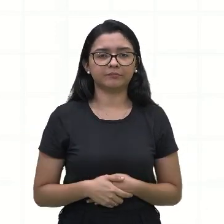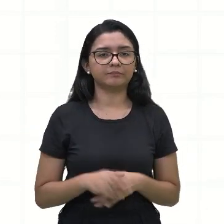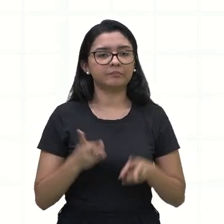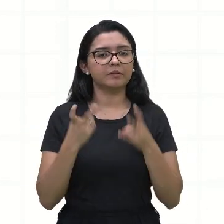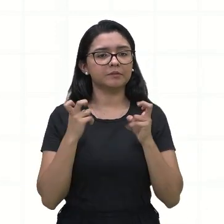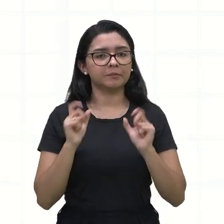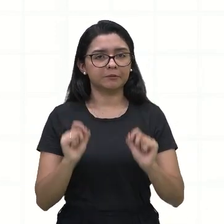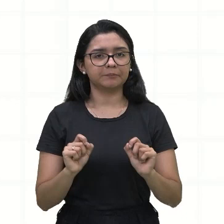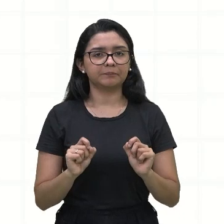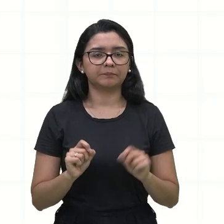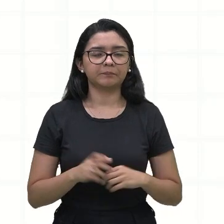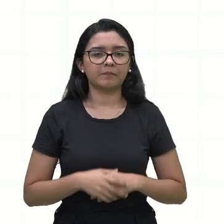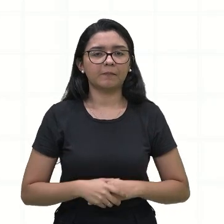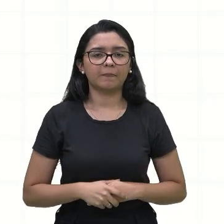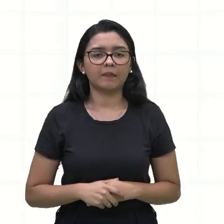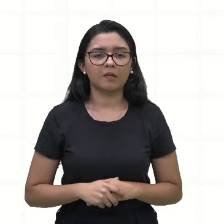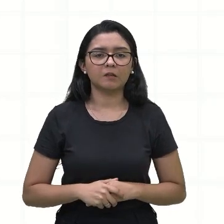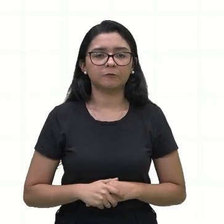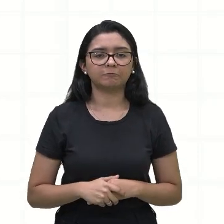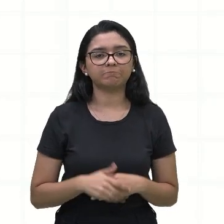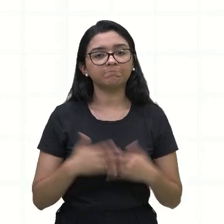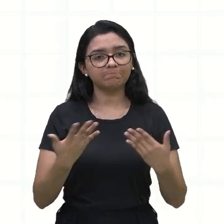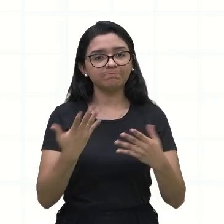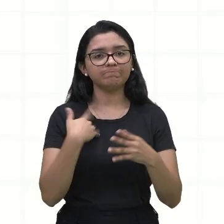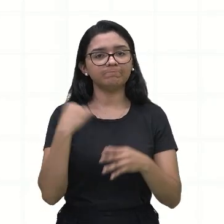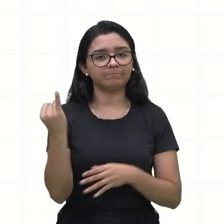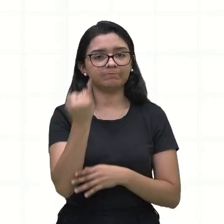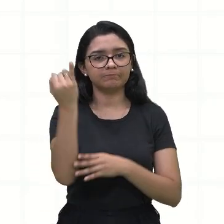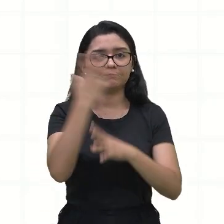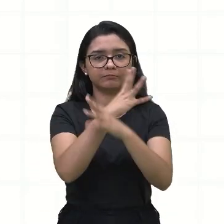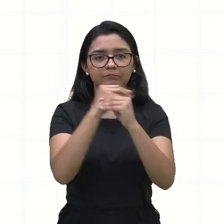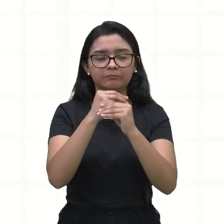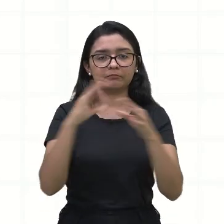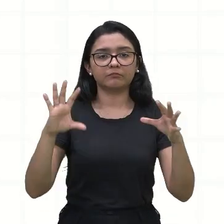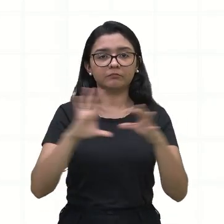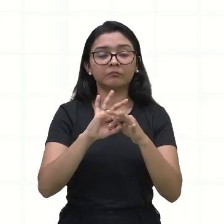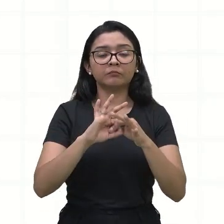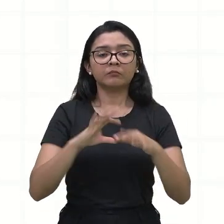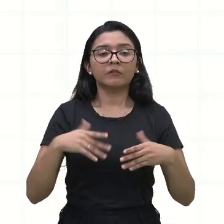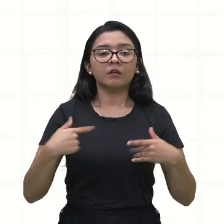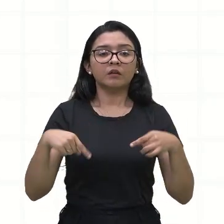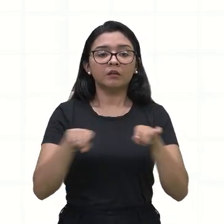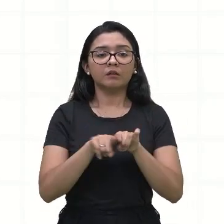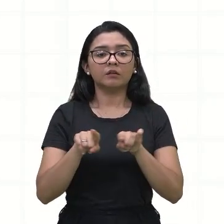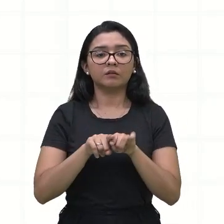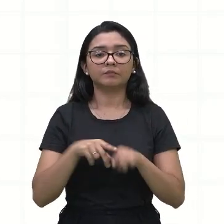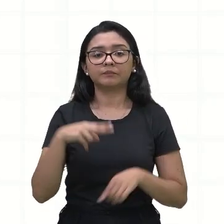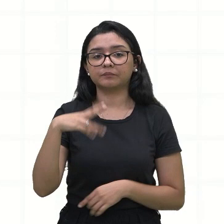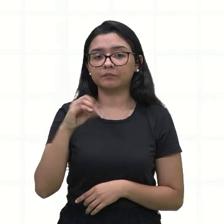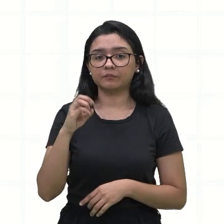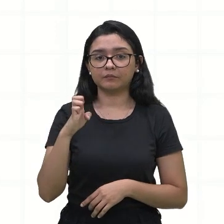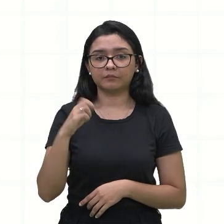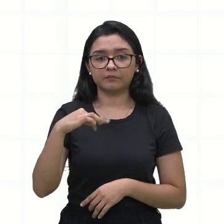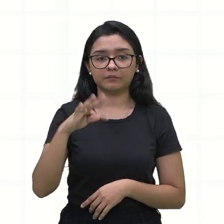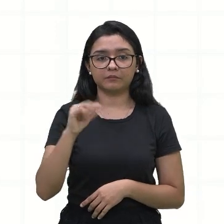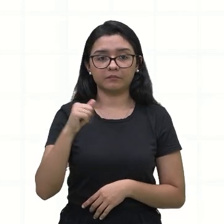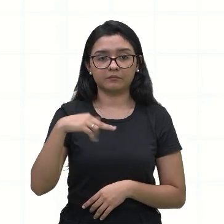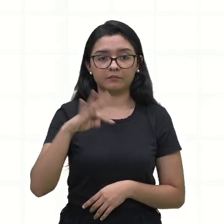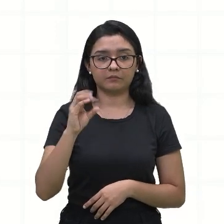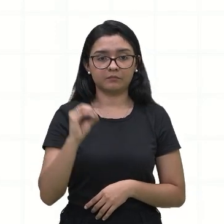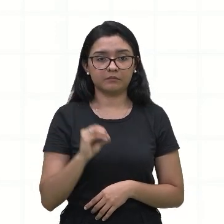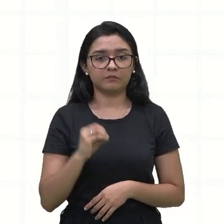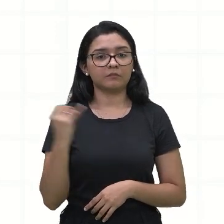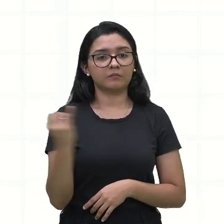aí que o trabalho dos conectivos? Muito bem. Outra situação aqui, ó. No entanto, é fundamental